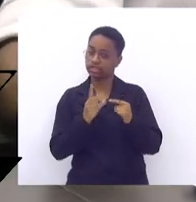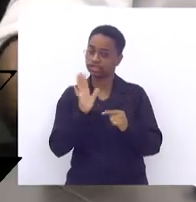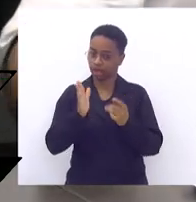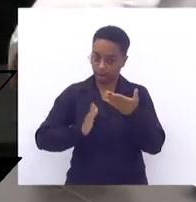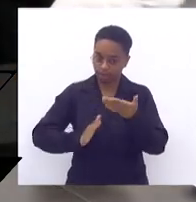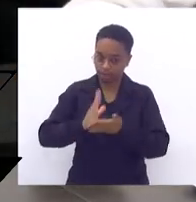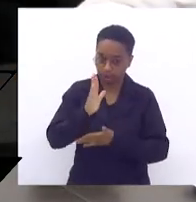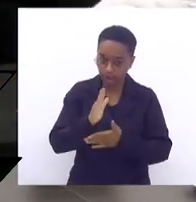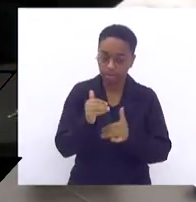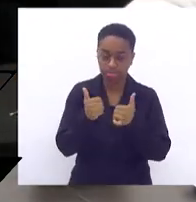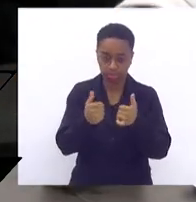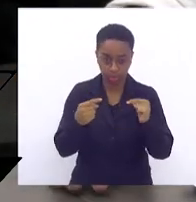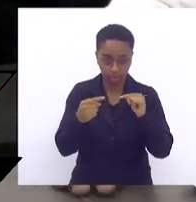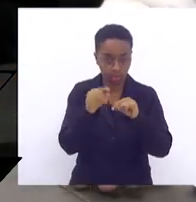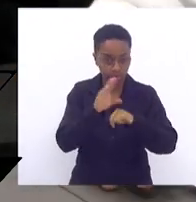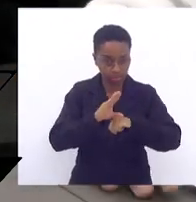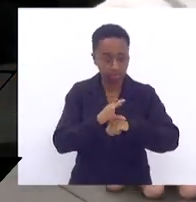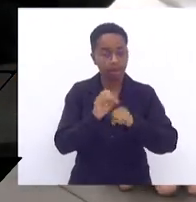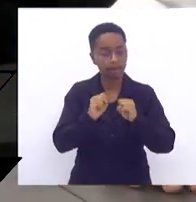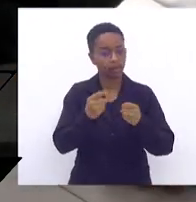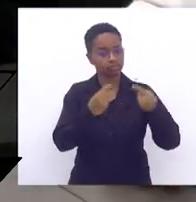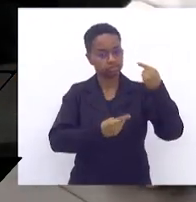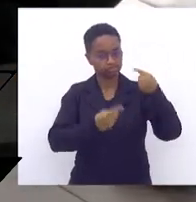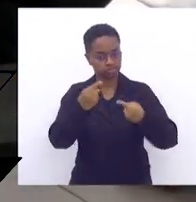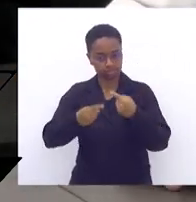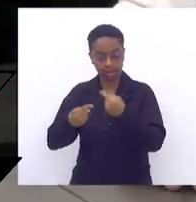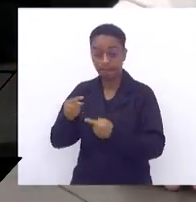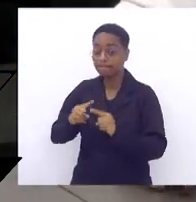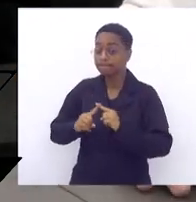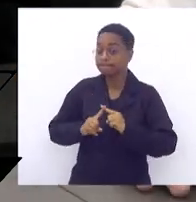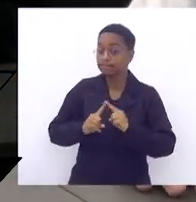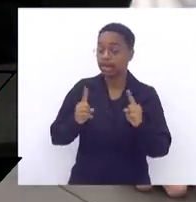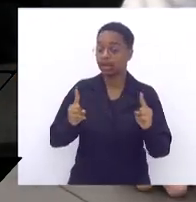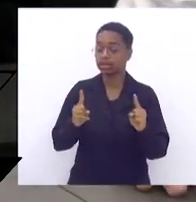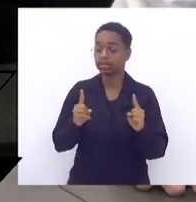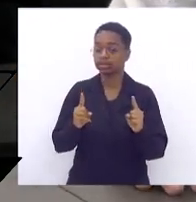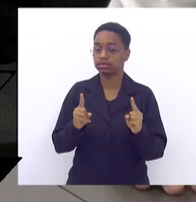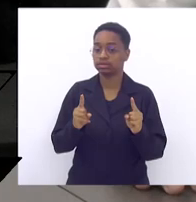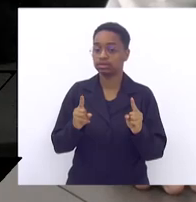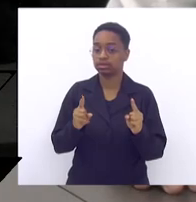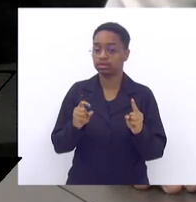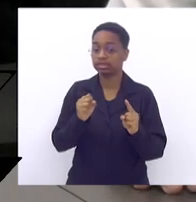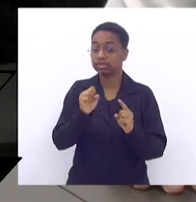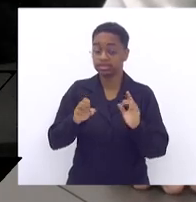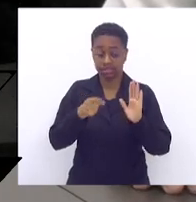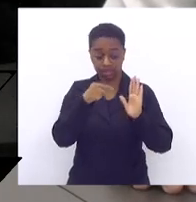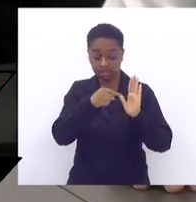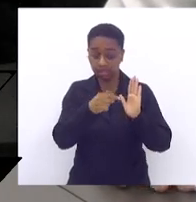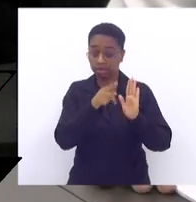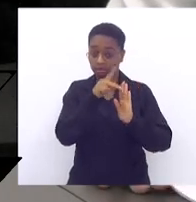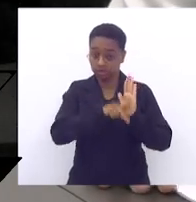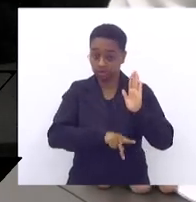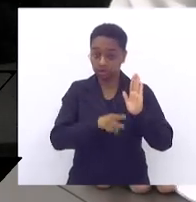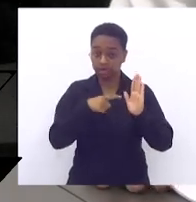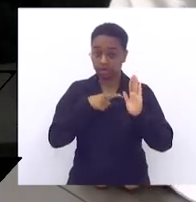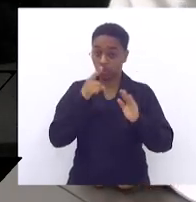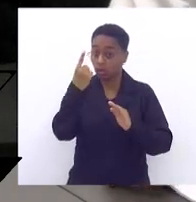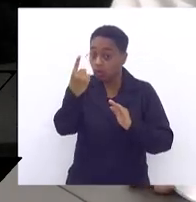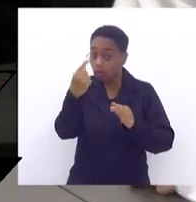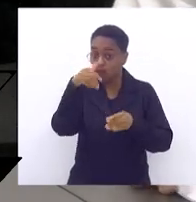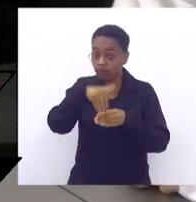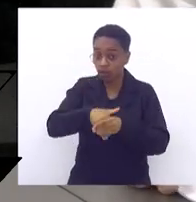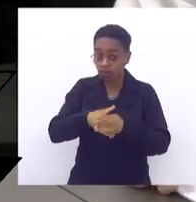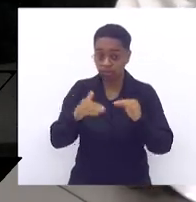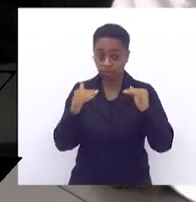pela constitucionalidade, ele vai tramitar. Se esse aqui tem um voto favorável... Iam ter